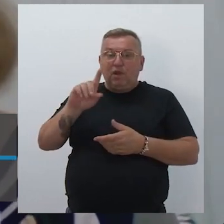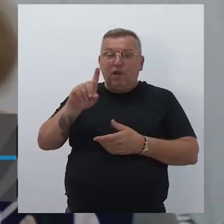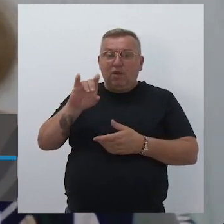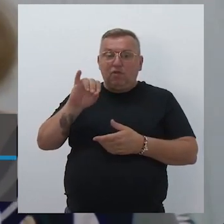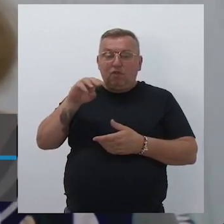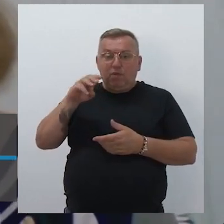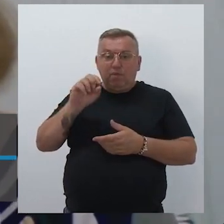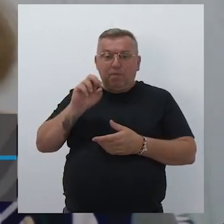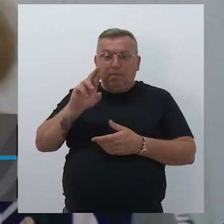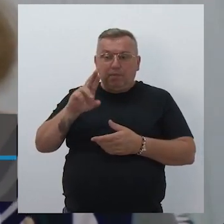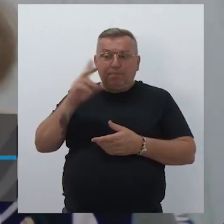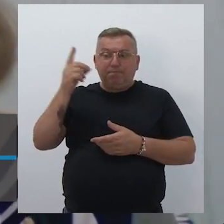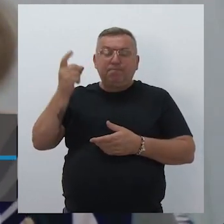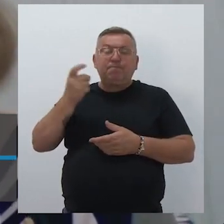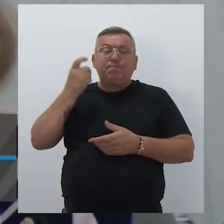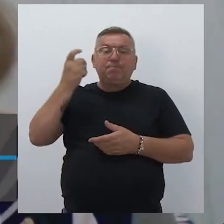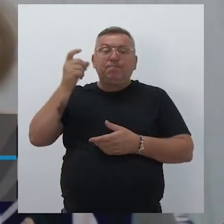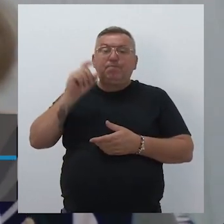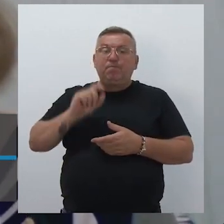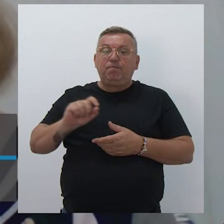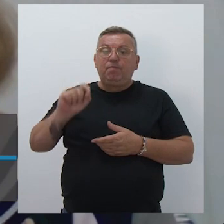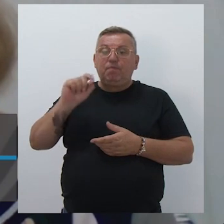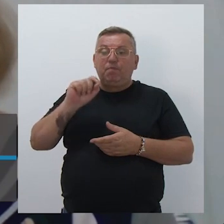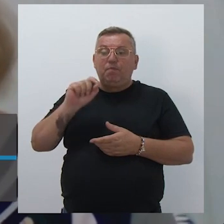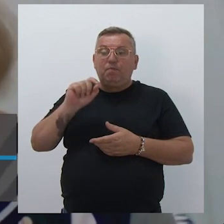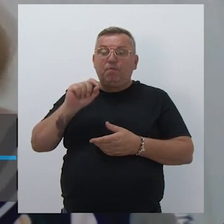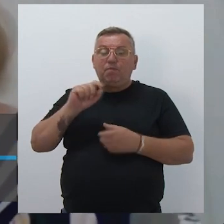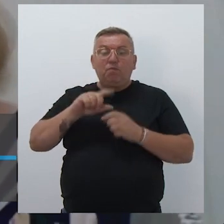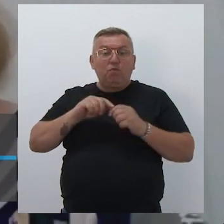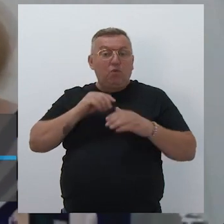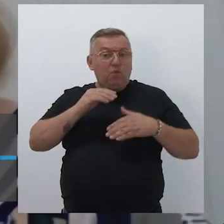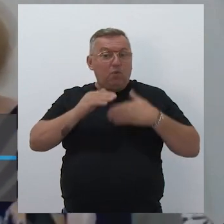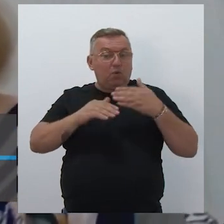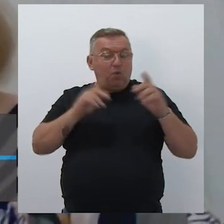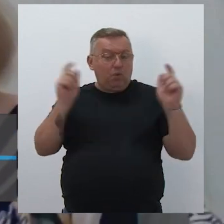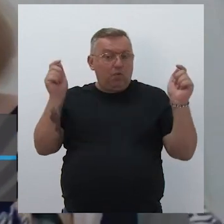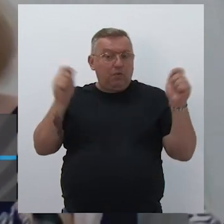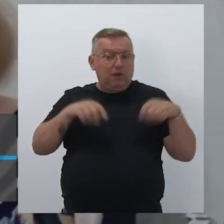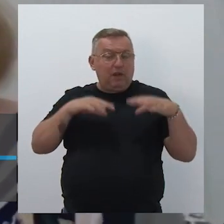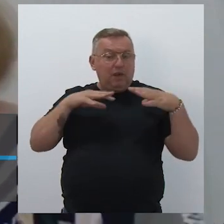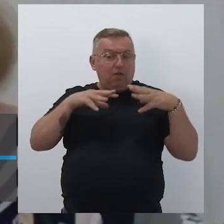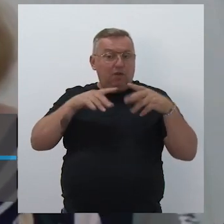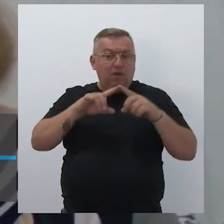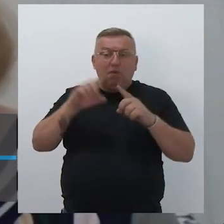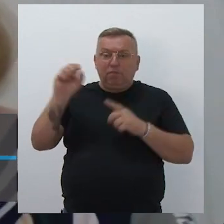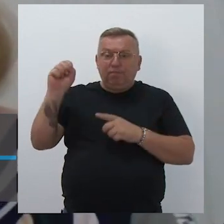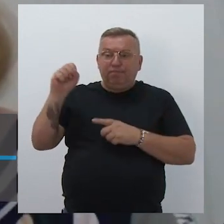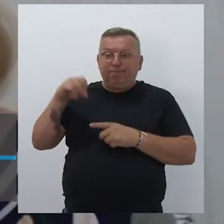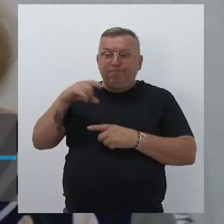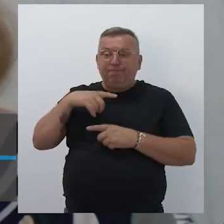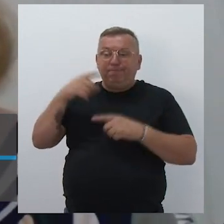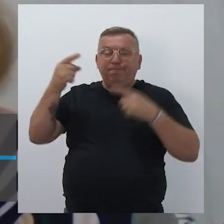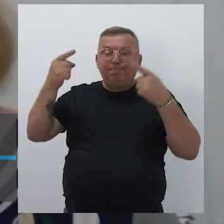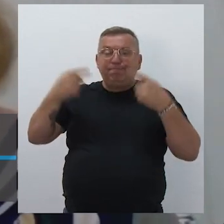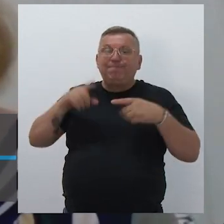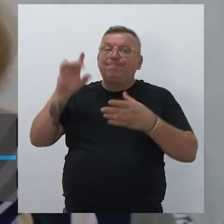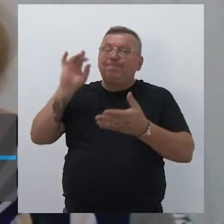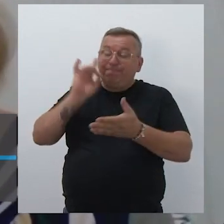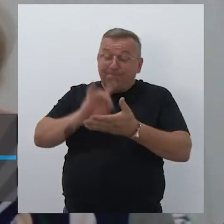se preocupa, né, com o desenvolvimento das competências gerais. Sim, professor, é um desafio